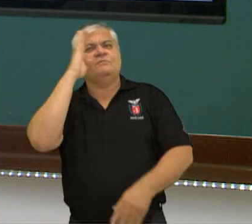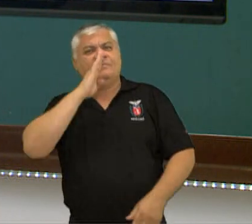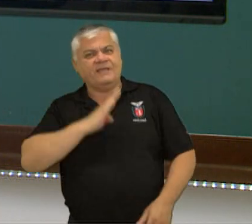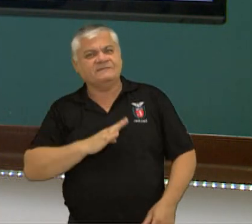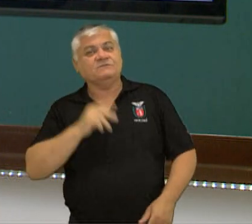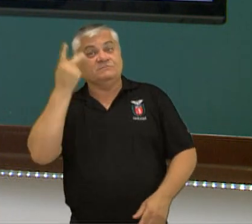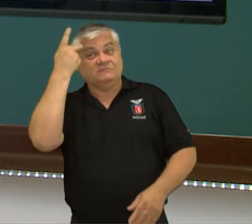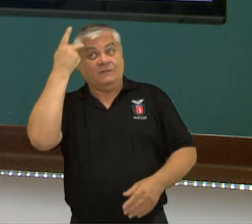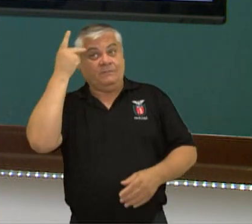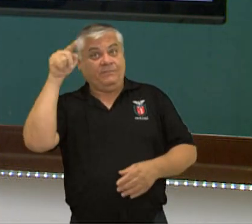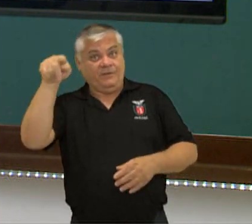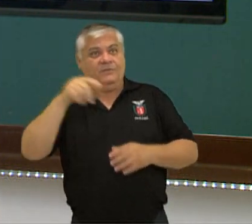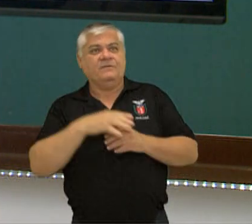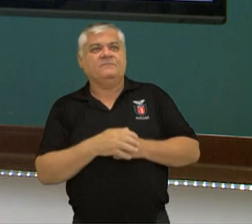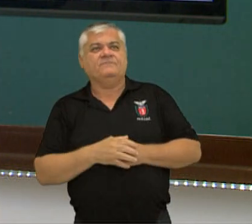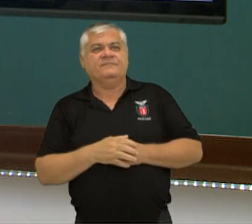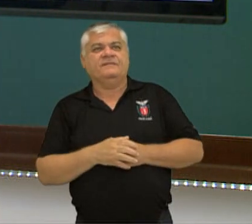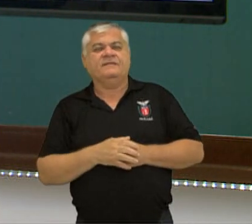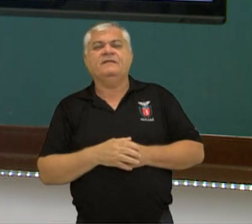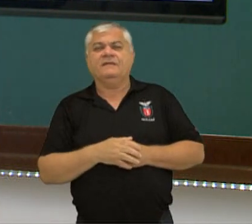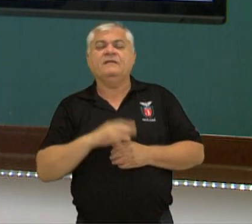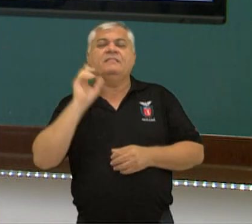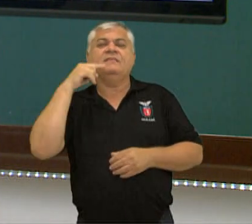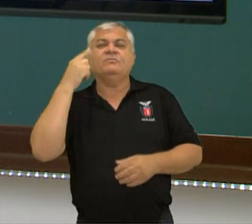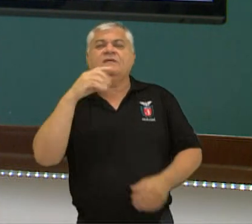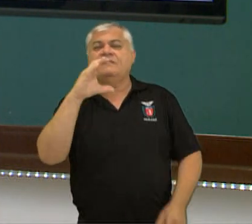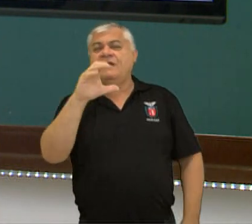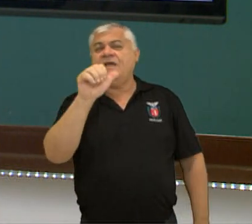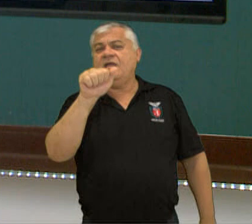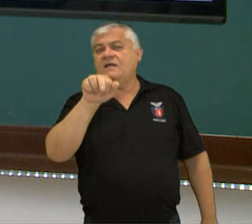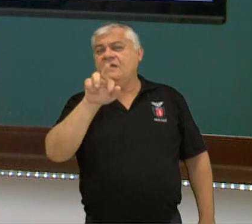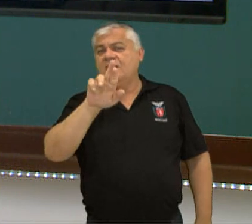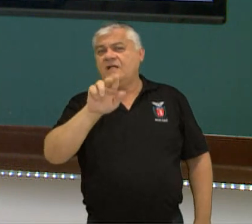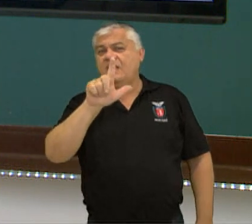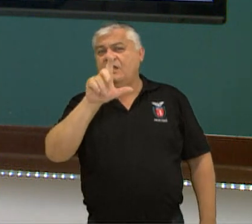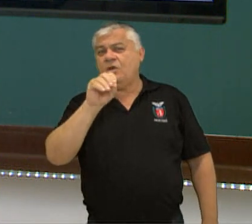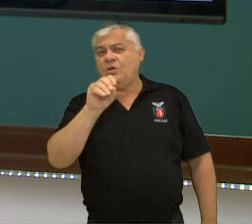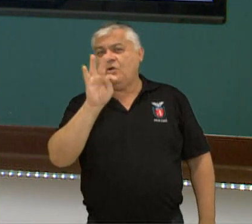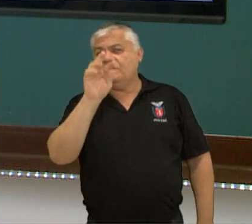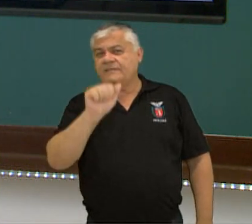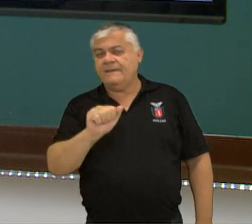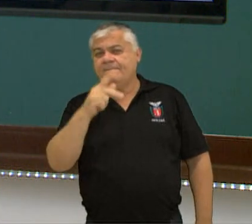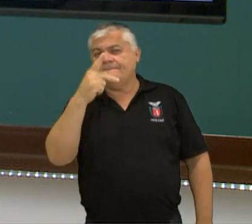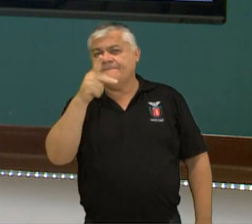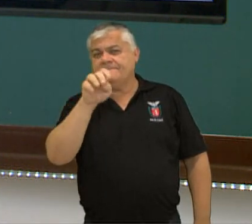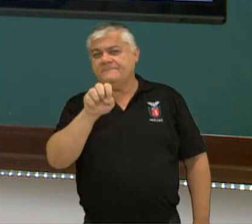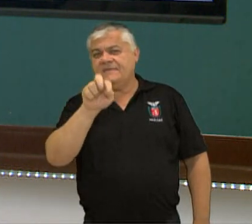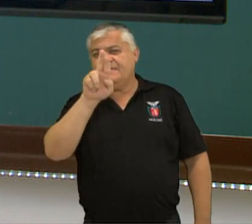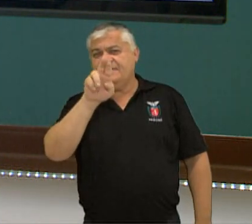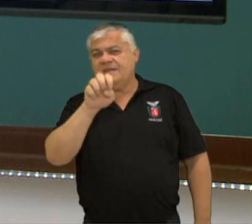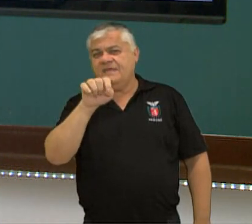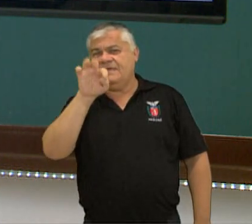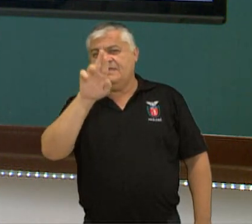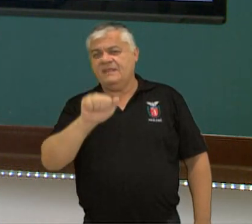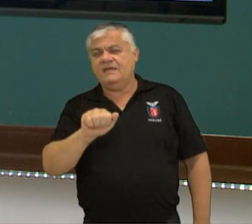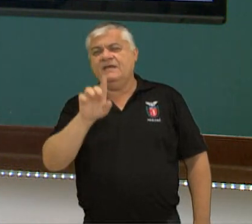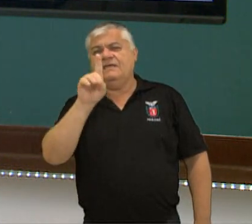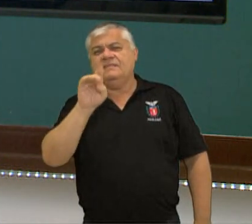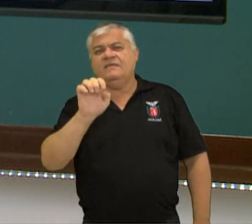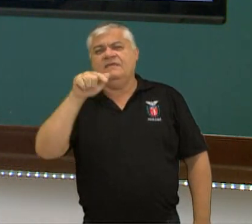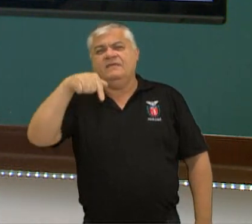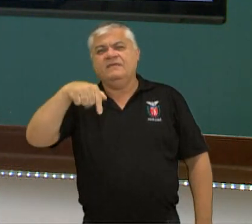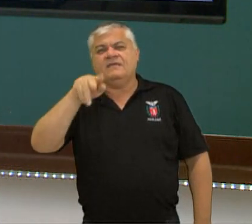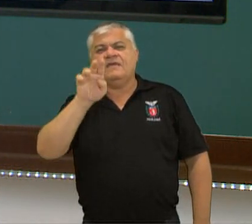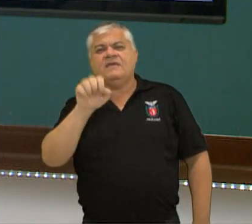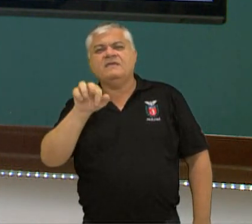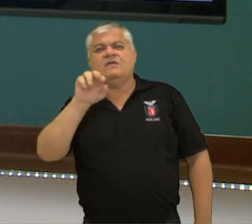São Paulo, a deputada Carlota Pereira de Queiroz, então, que compôs essa Constituição na discussão até